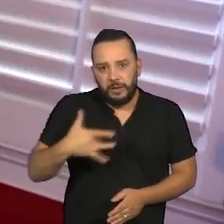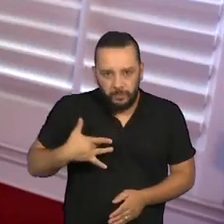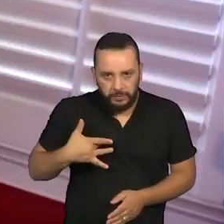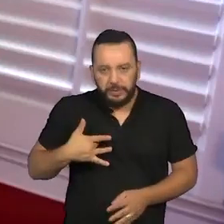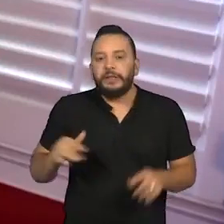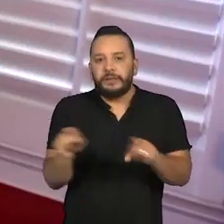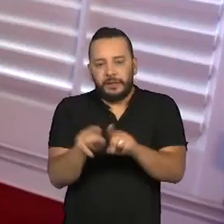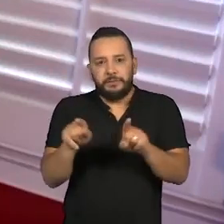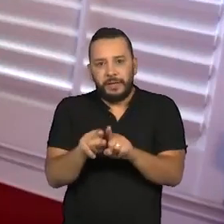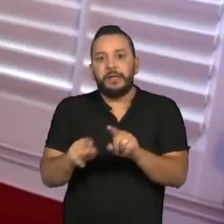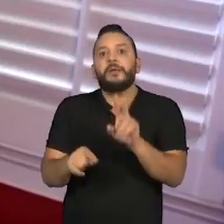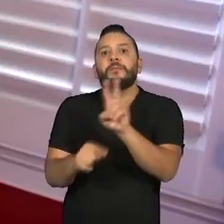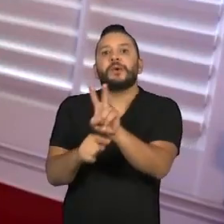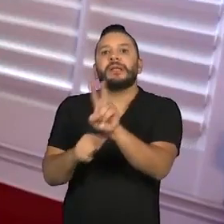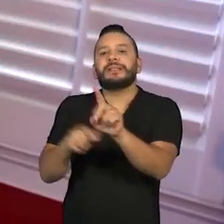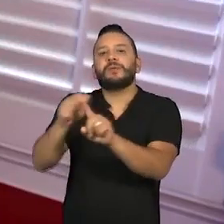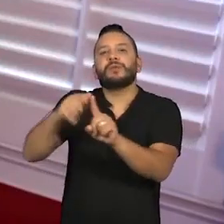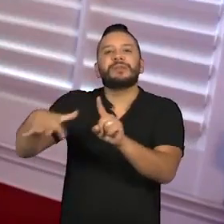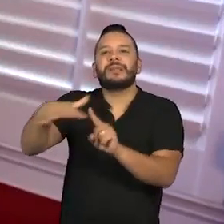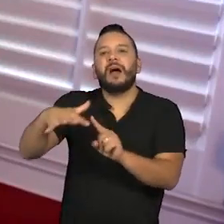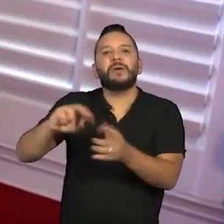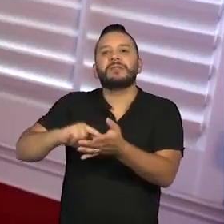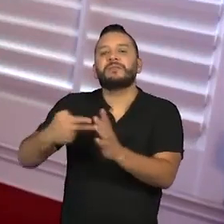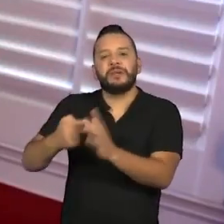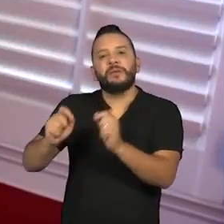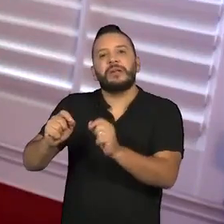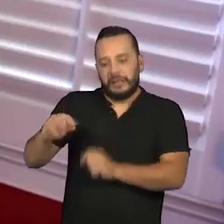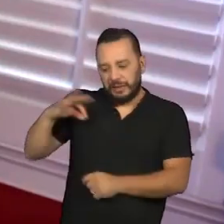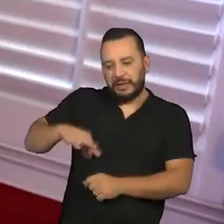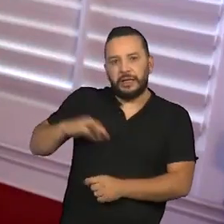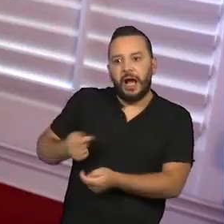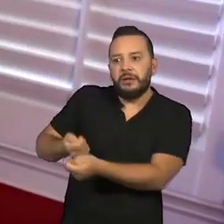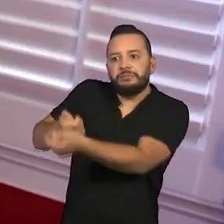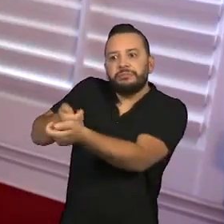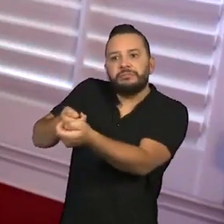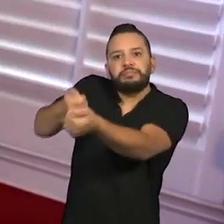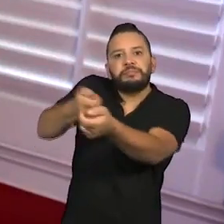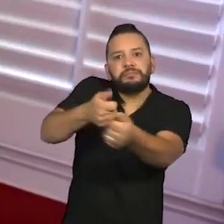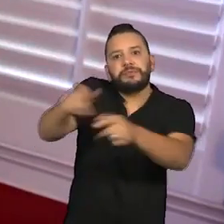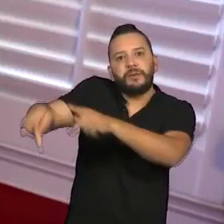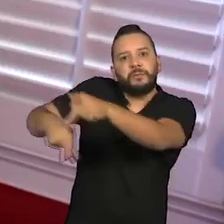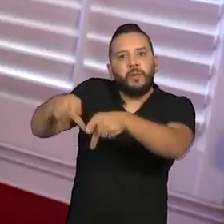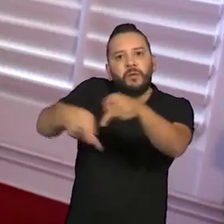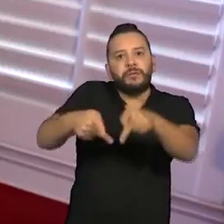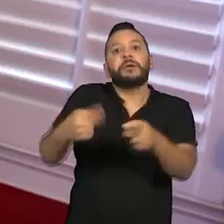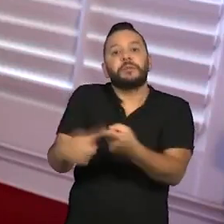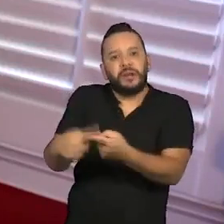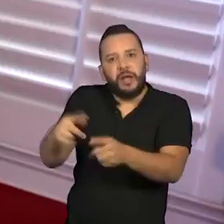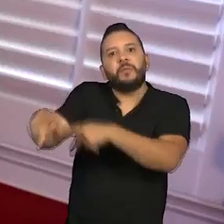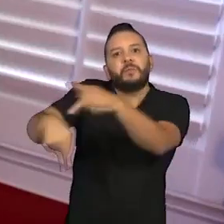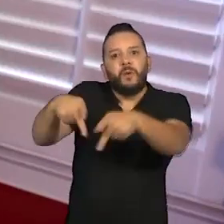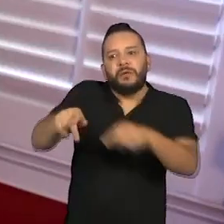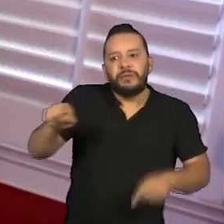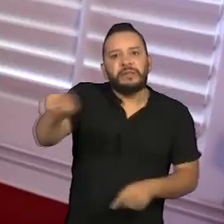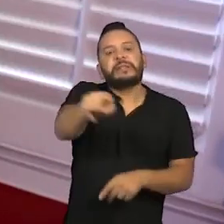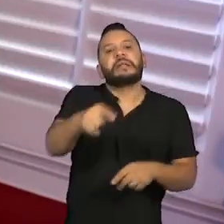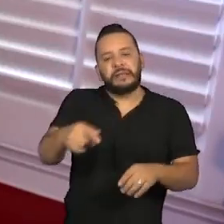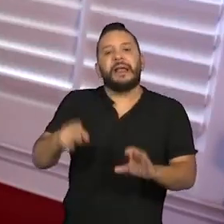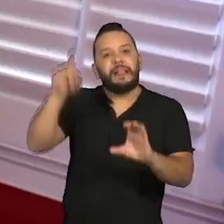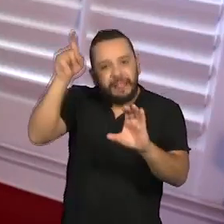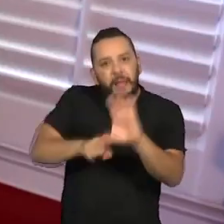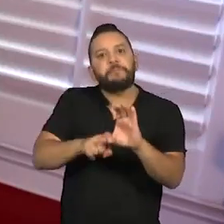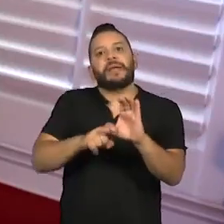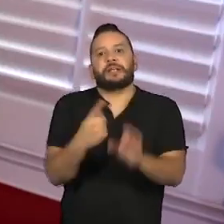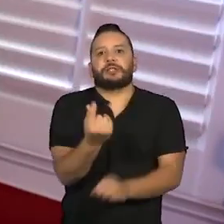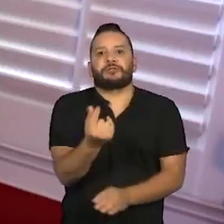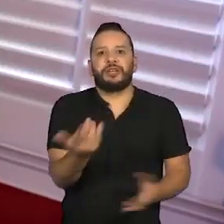medidas de proteção social, porque, afinal de contas, a gente sabe que tem uma parcela enorme da nossa população que depende do dinheiro